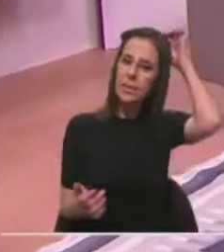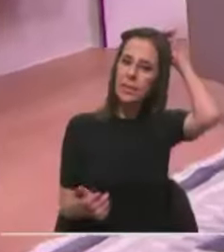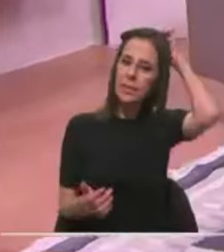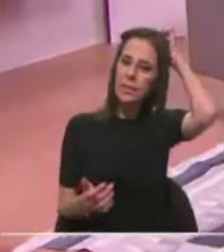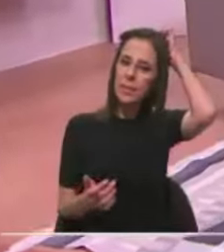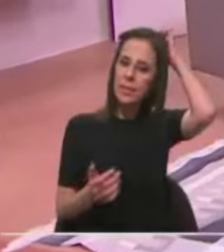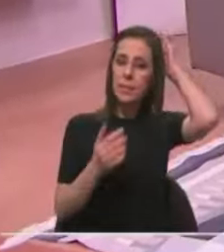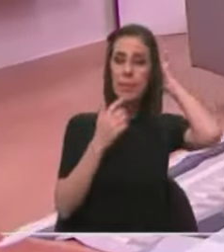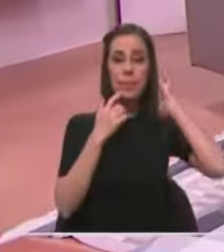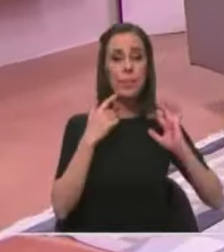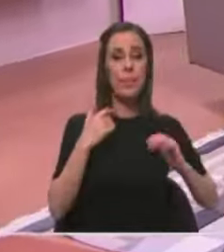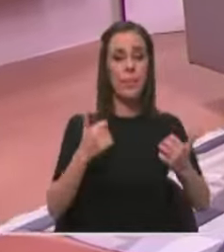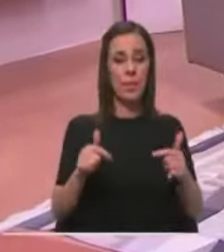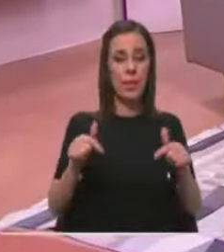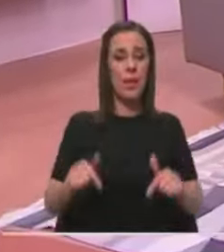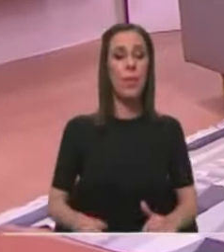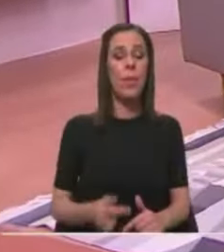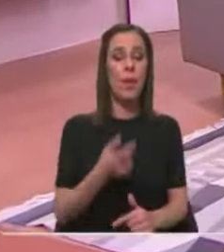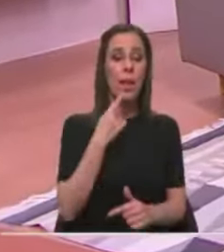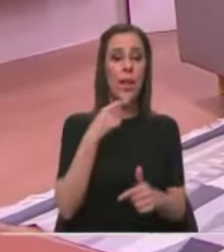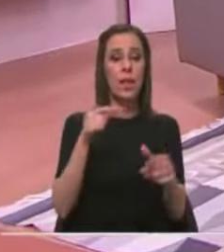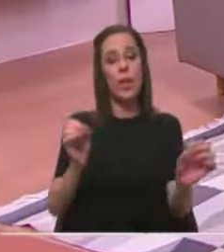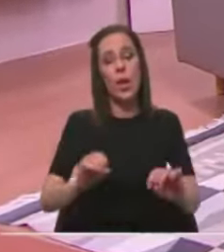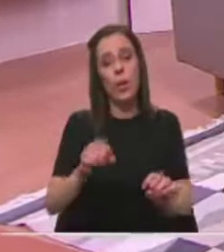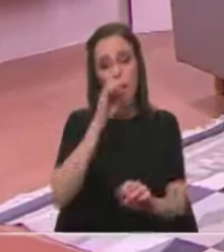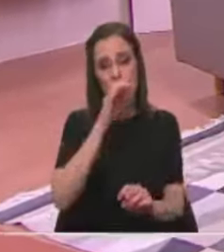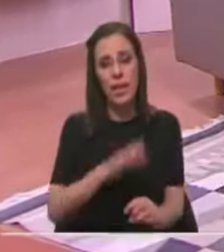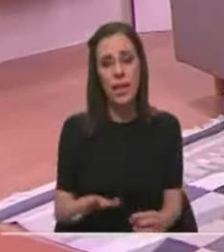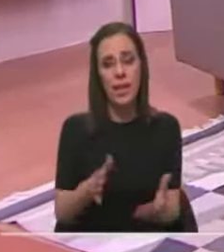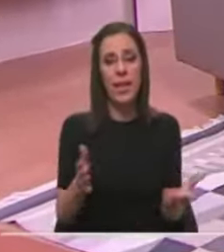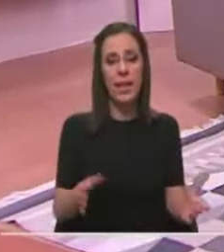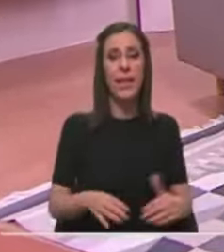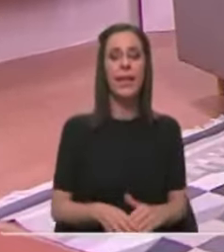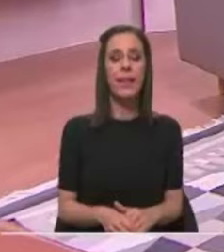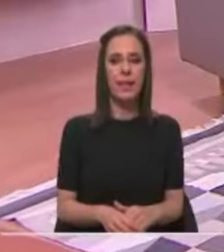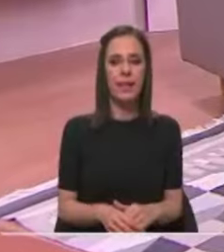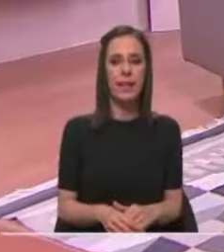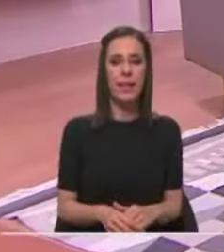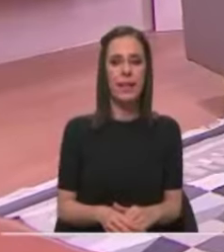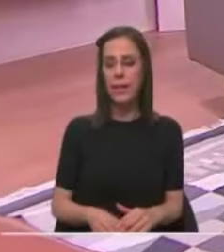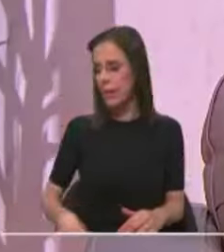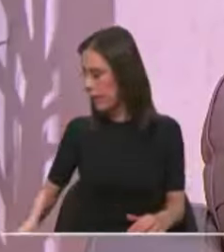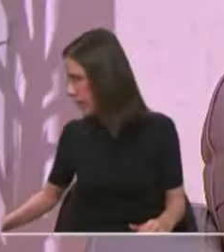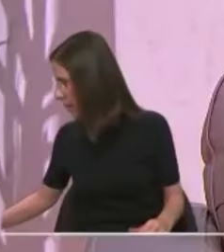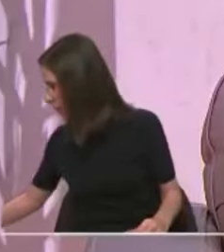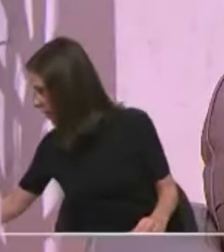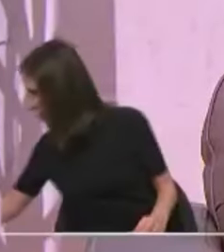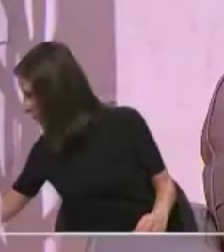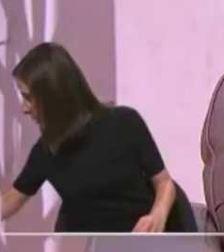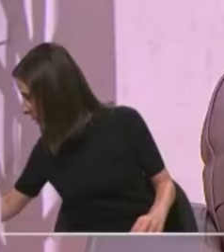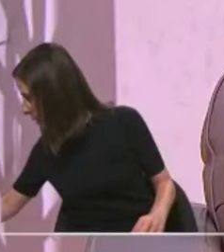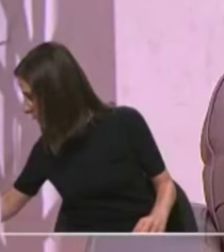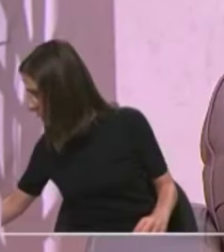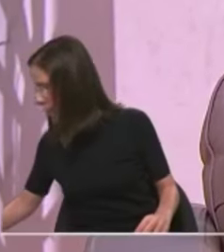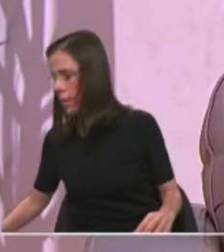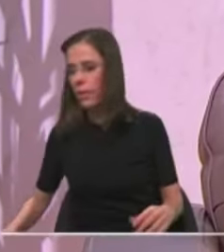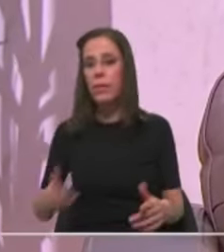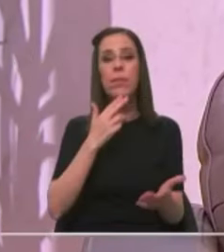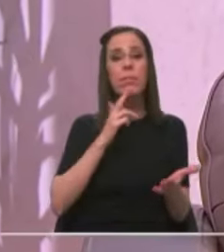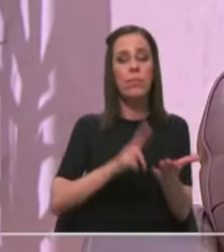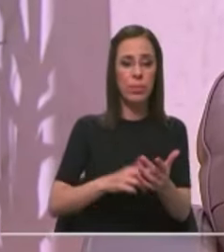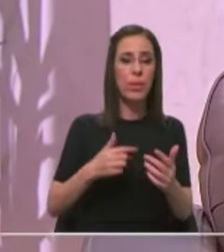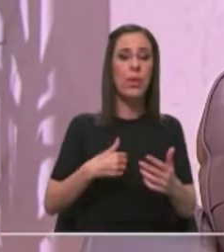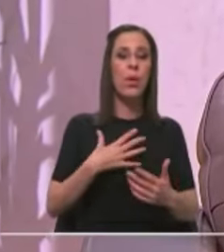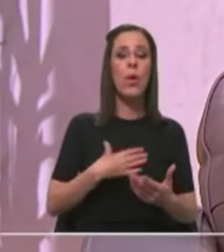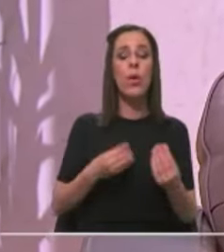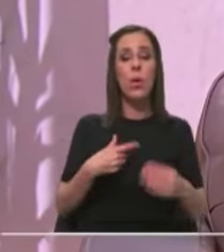é bom receber-te mas é mau sinal é sinal que já não estás na quinta não É sim sinto quase o mesmo fico feliz por um lado por ter saído porque na verdade já não estava a dar